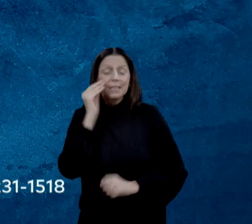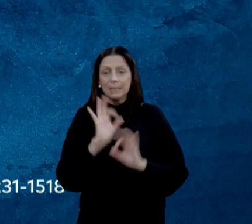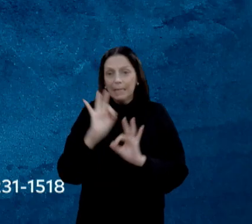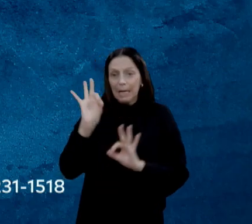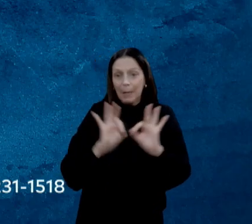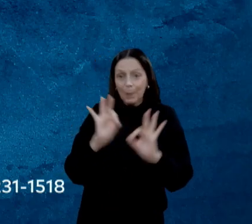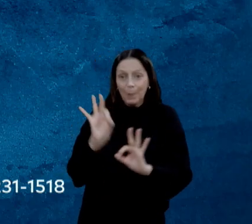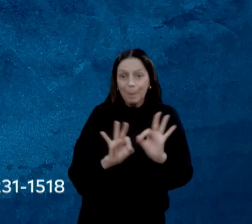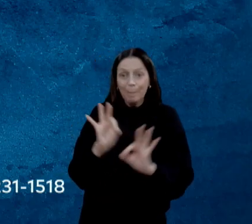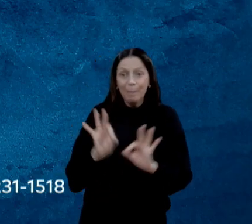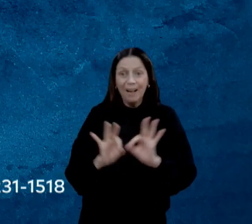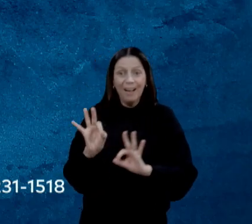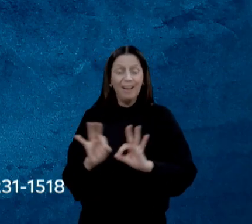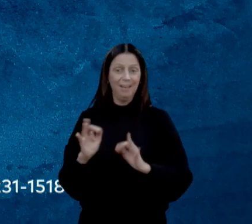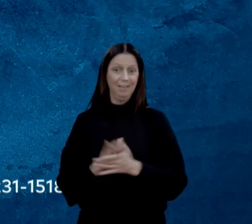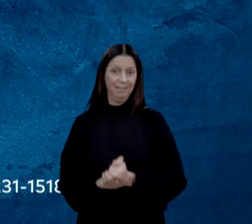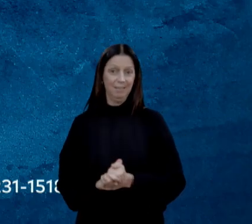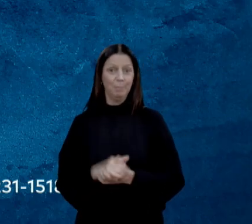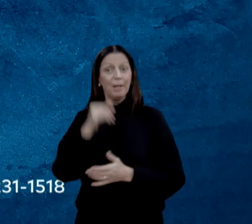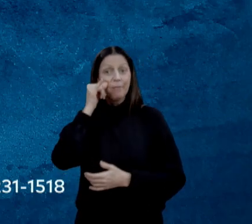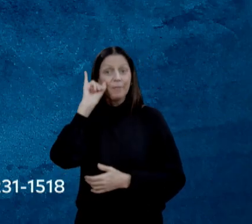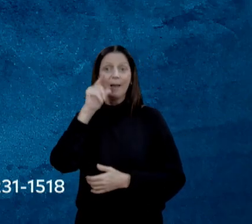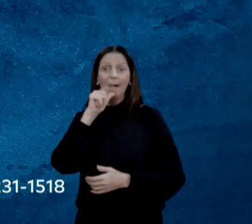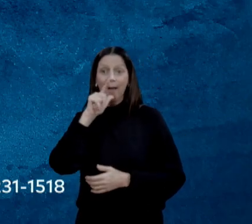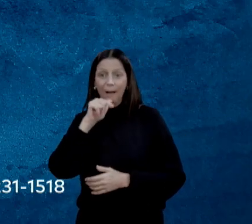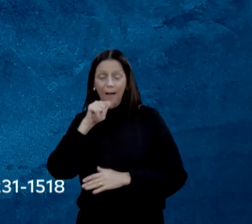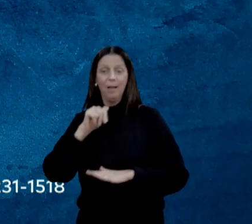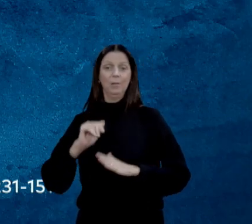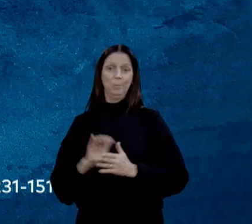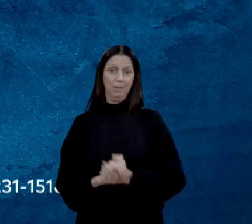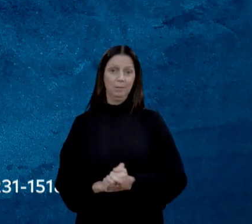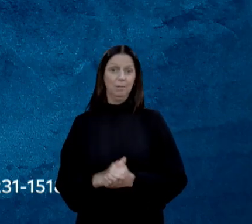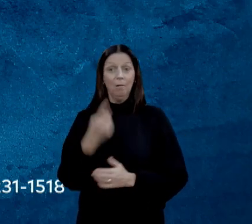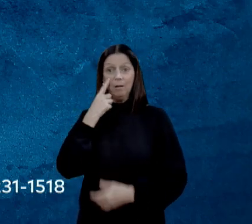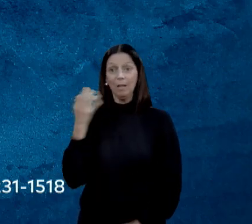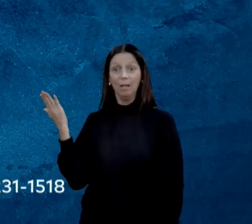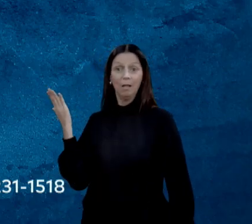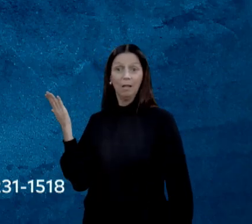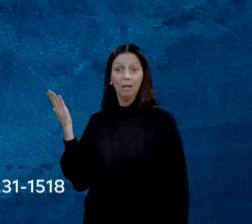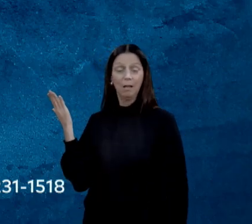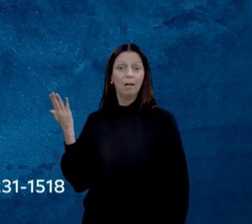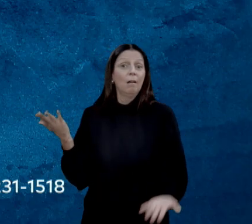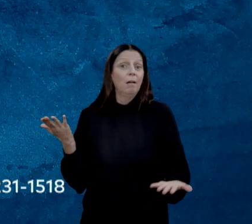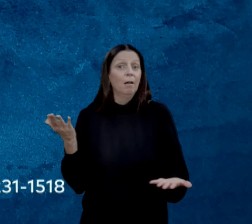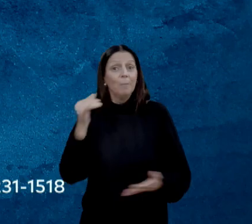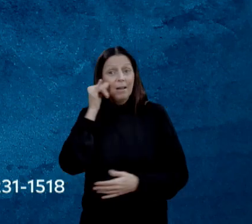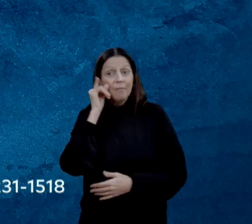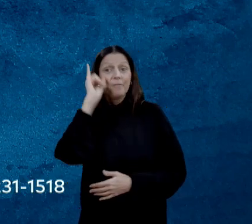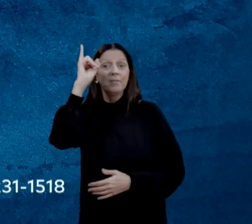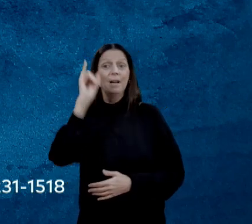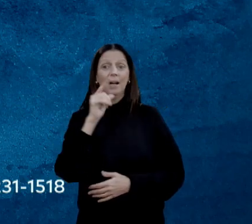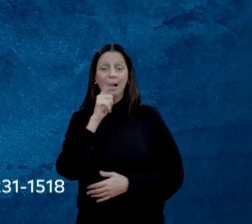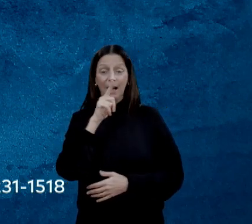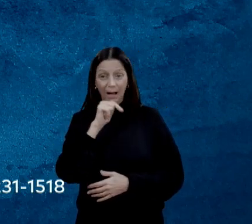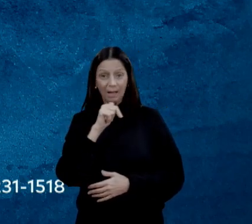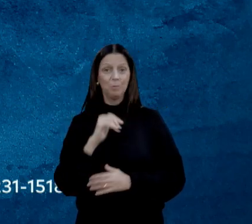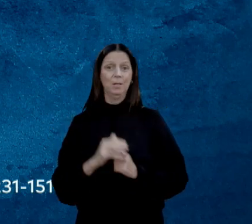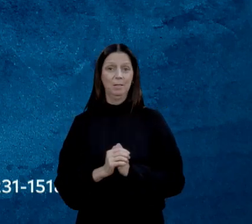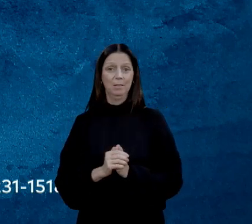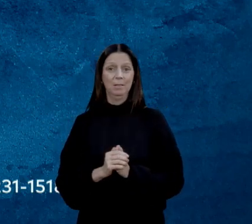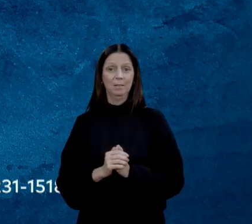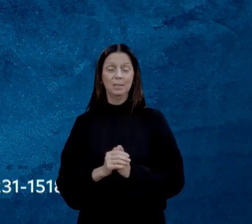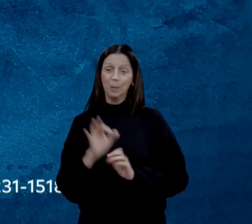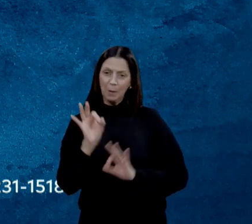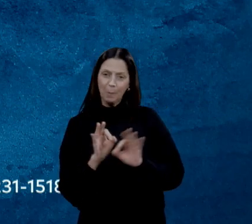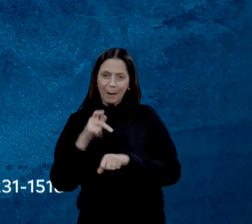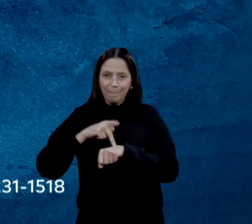das casas, porque não tem nem meio-fio. Ali é corredor de serviço, a rua principal do bairro Velha Grande, olha lá. Aí as águas não têm meio fio, daí não são direcionadas